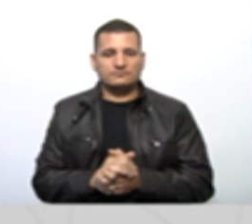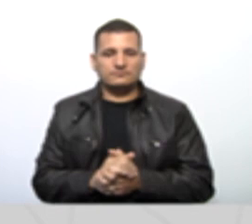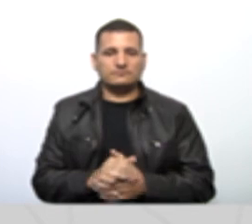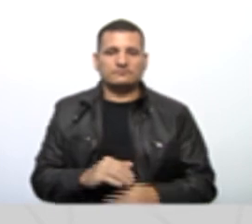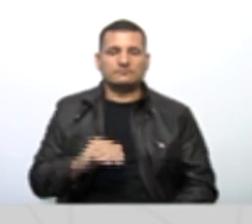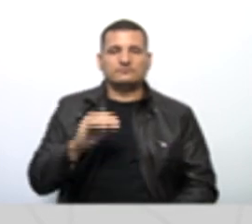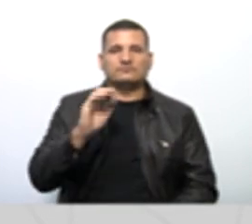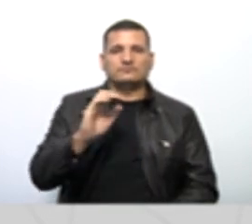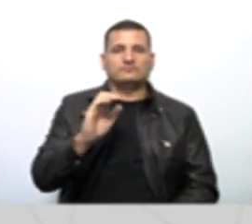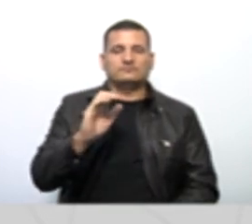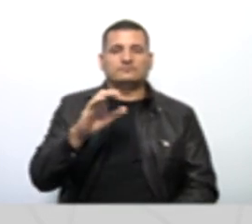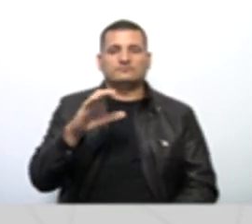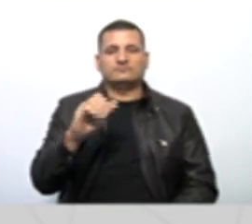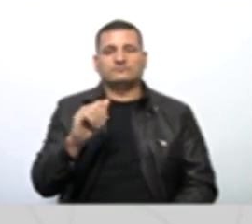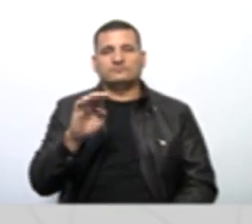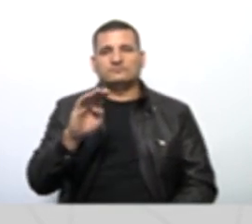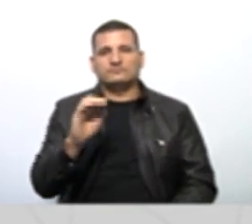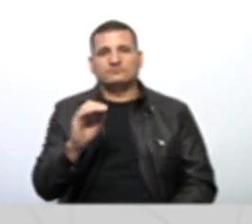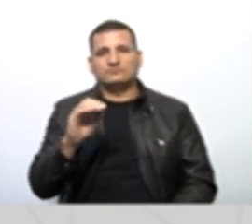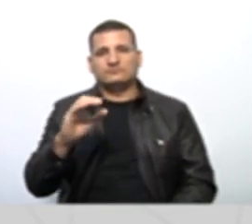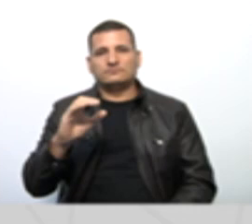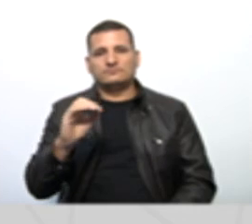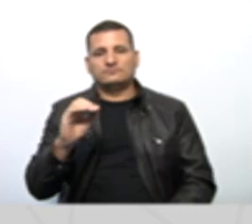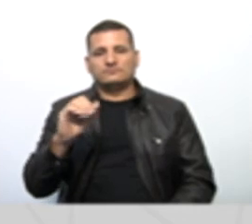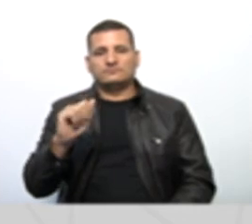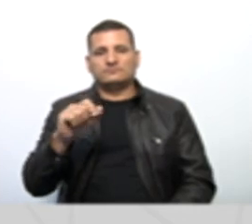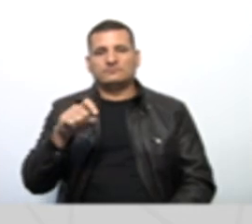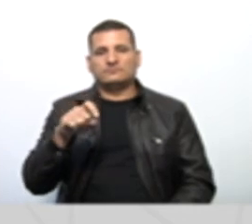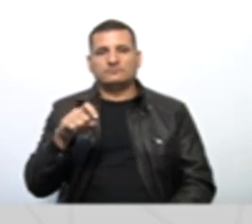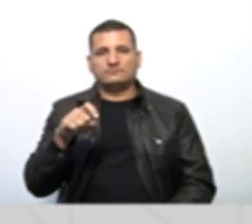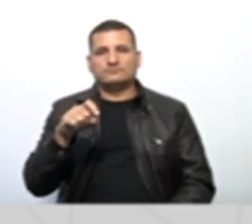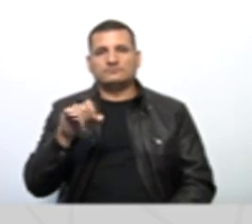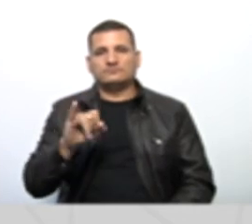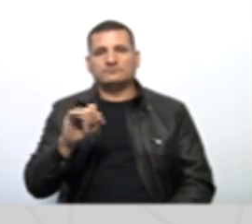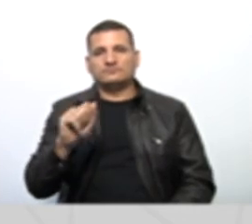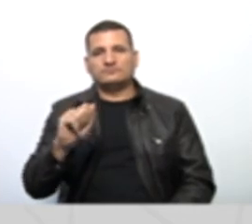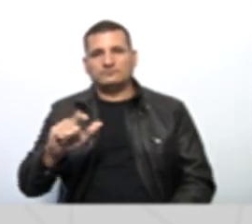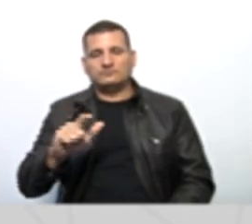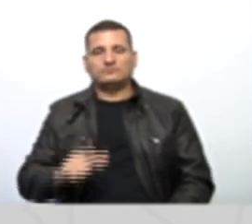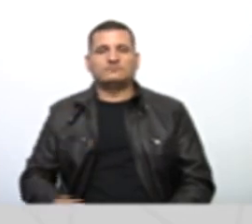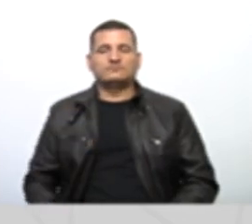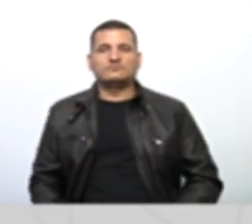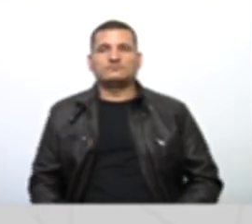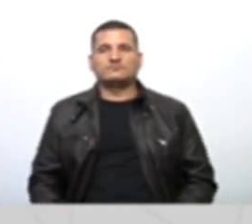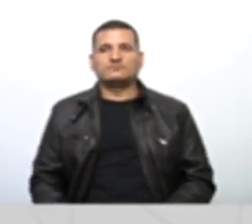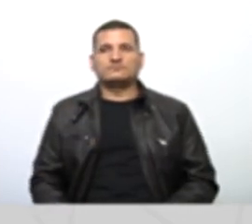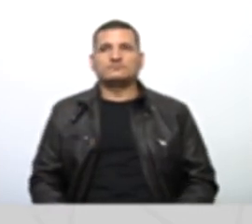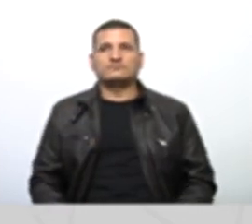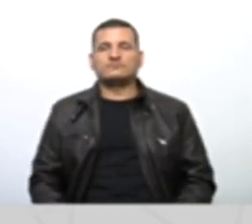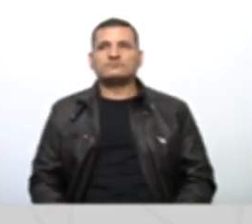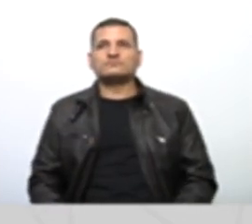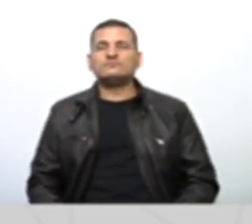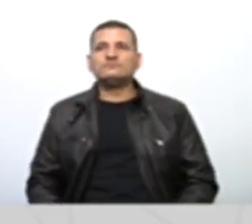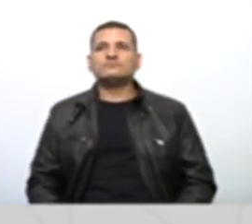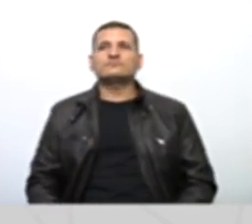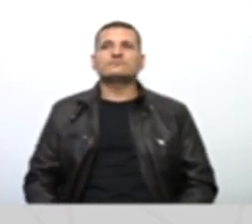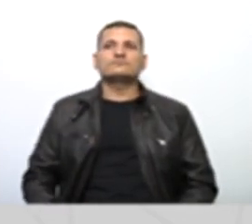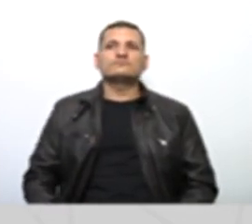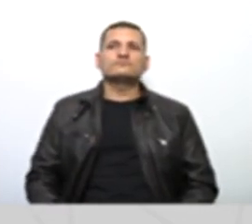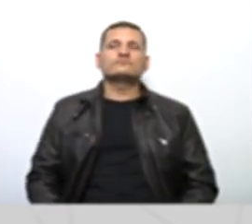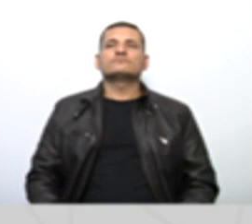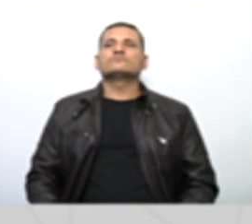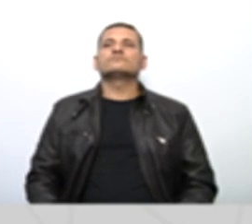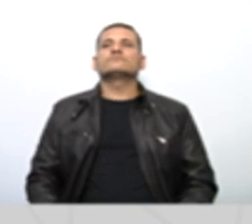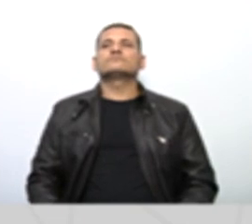coaxial é o cabo um correto o pessoal olha só para o pessoal a disputa aqui do zona norte né